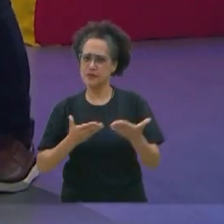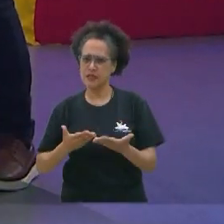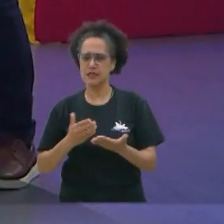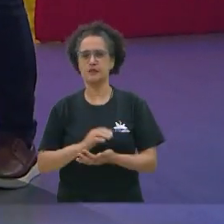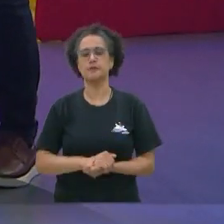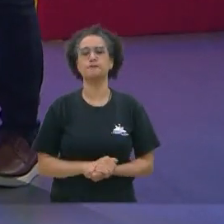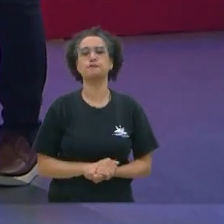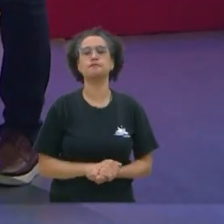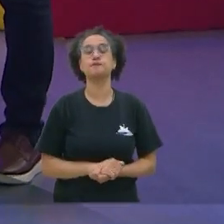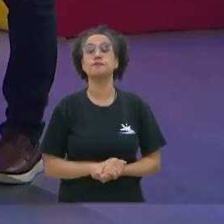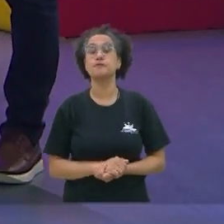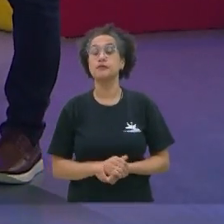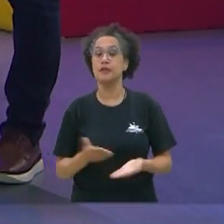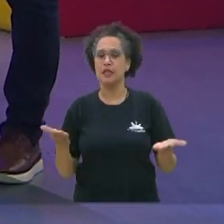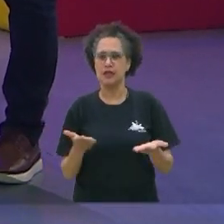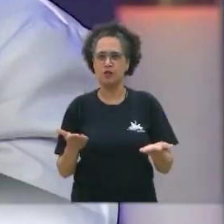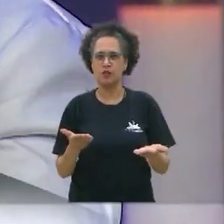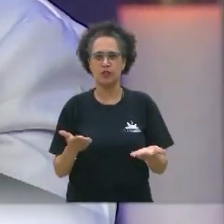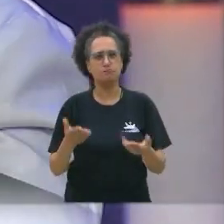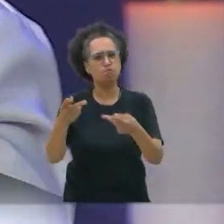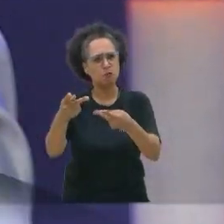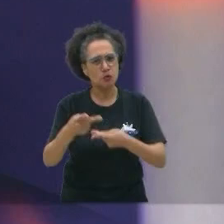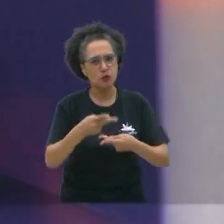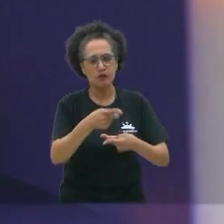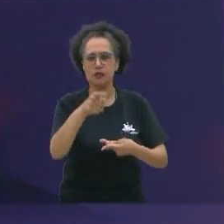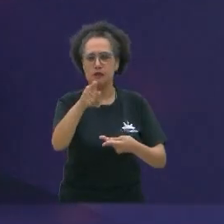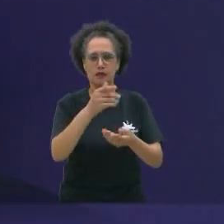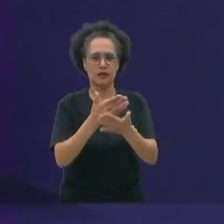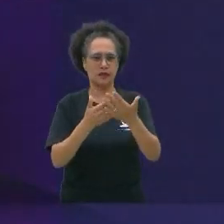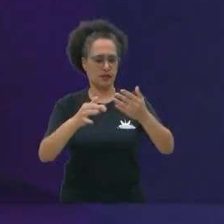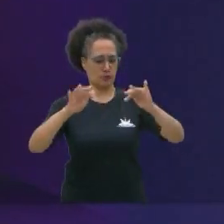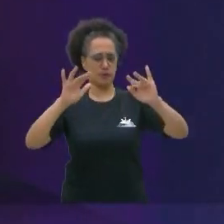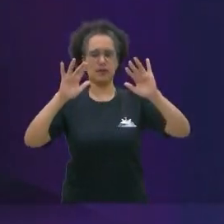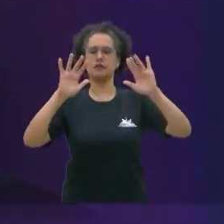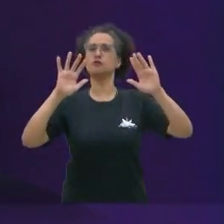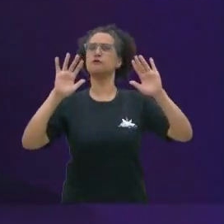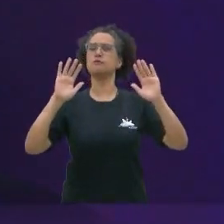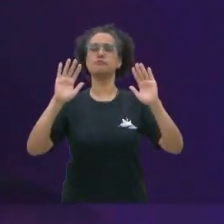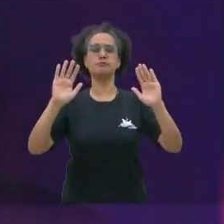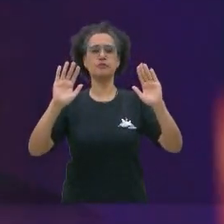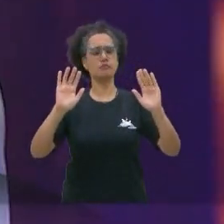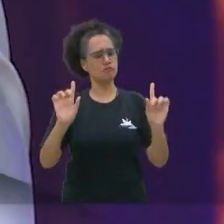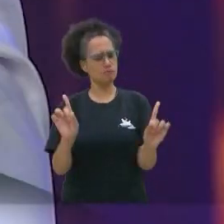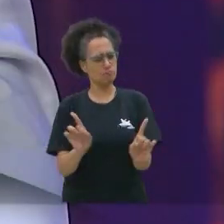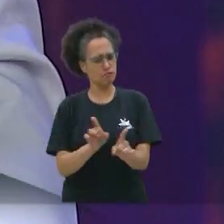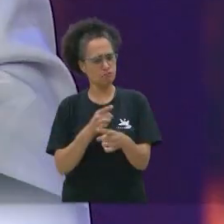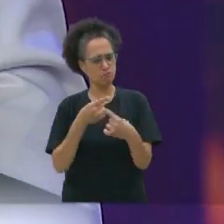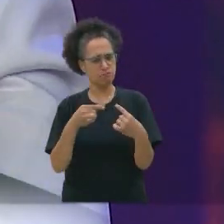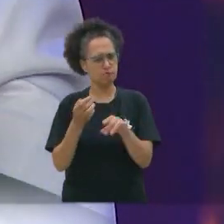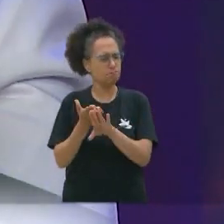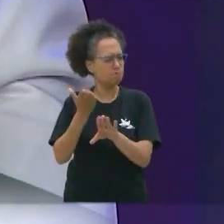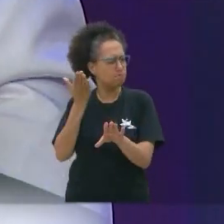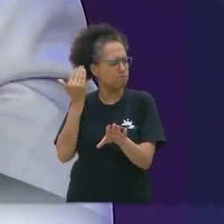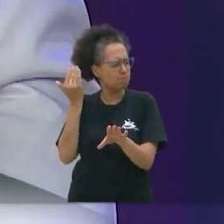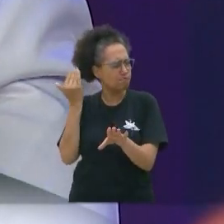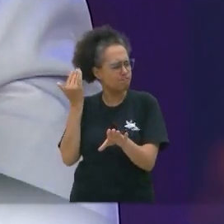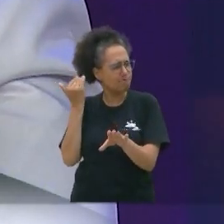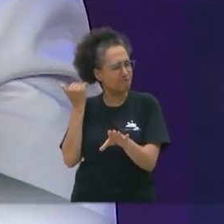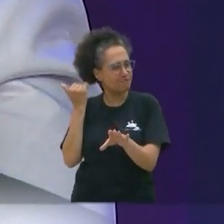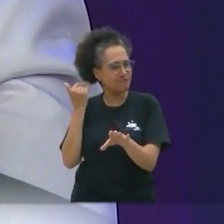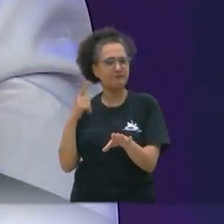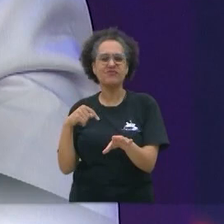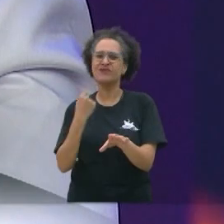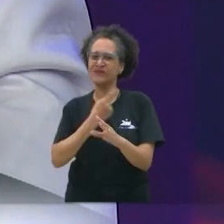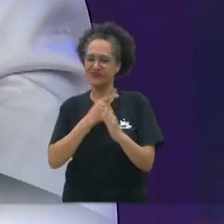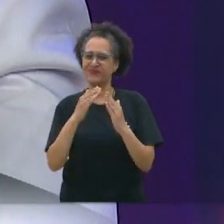Eu convido você a erguer os seus braços. E essa música é uma música muito antiga na nossa